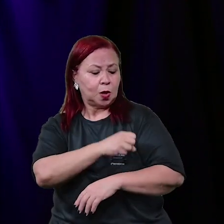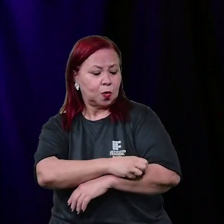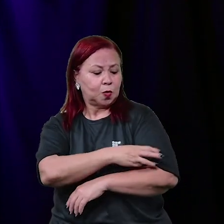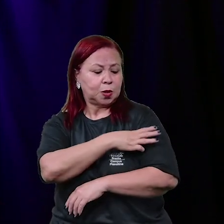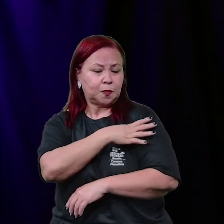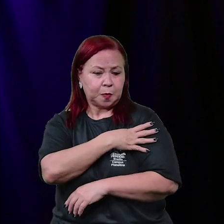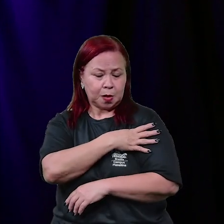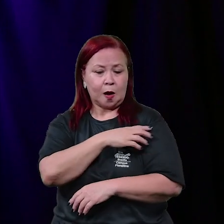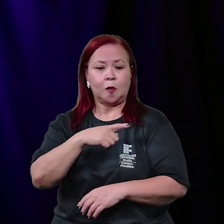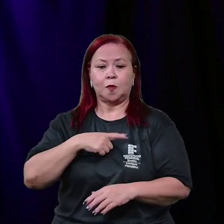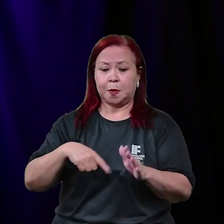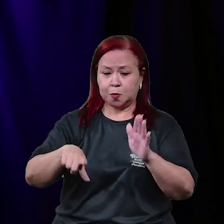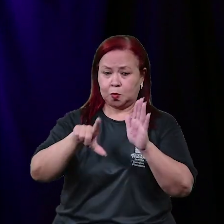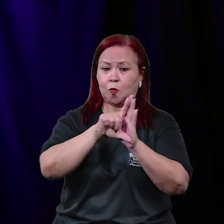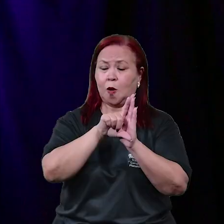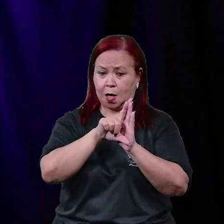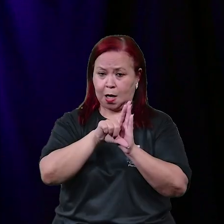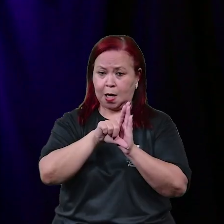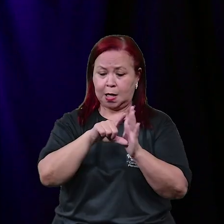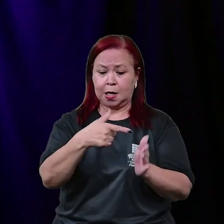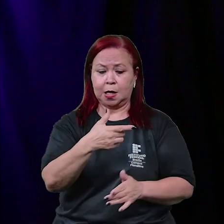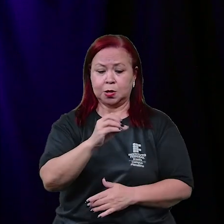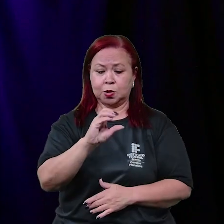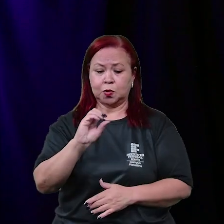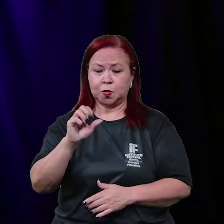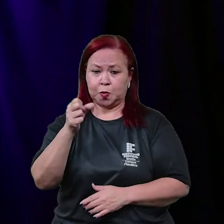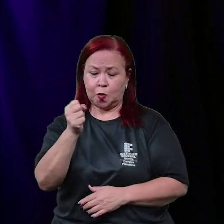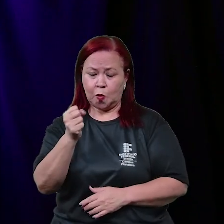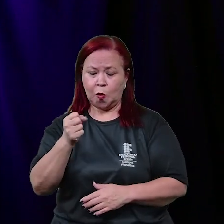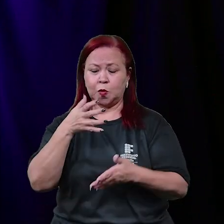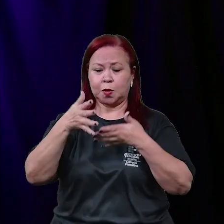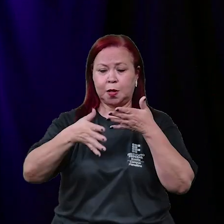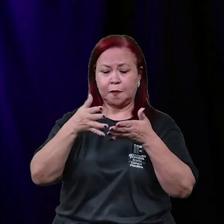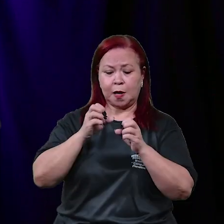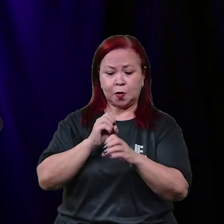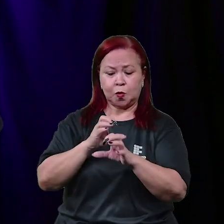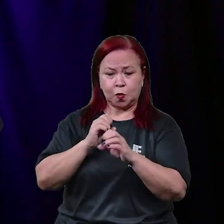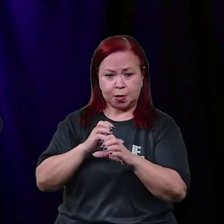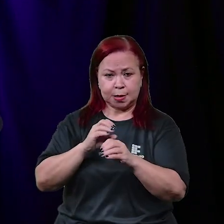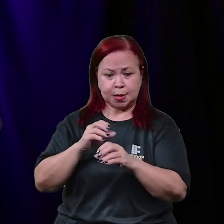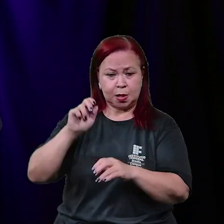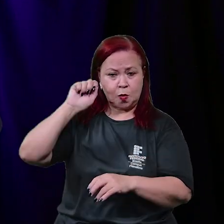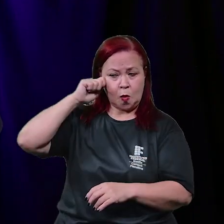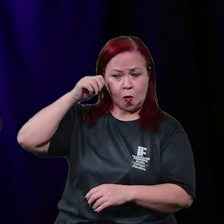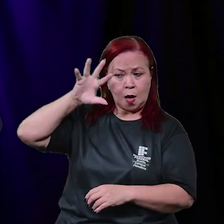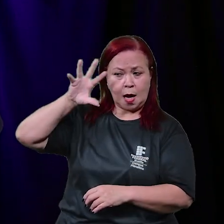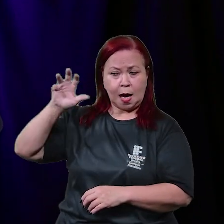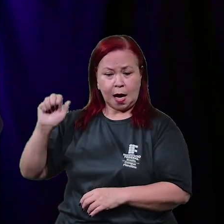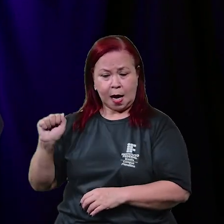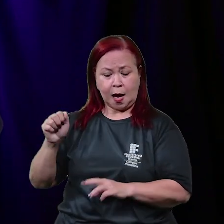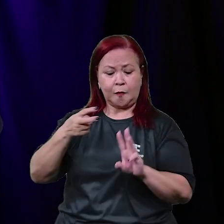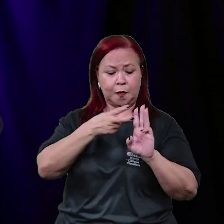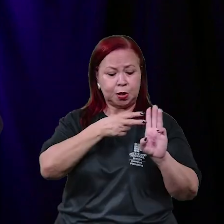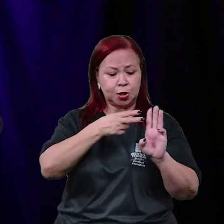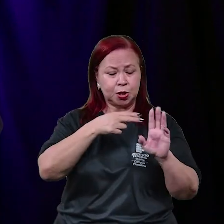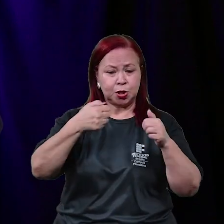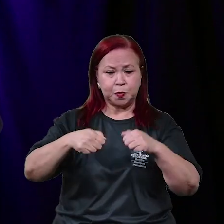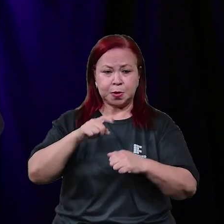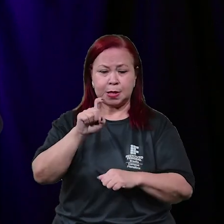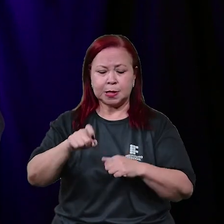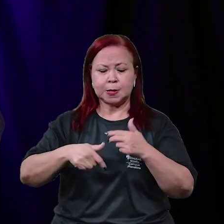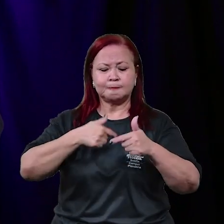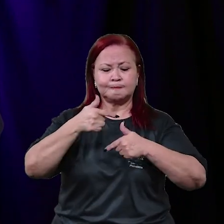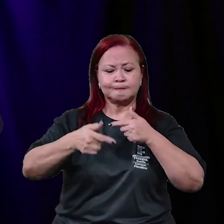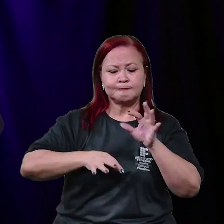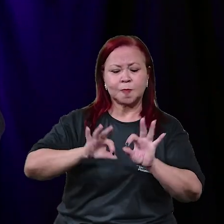ensino fundamental. A gente tem uma lei, né, 11.685 de 2008, que fala que o ensino de afro